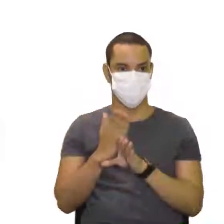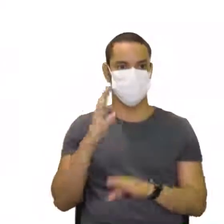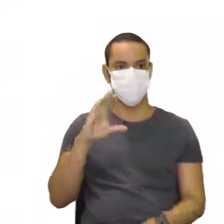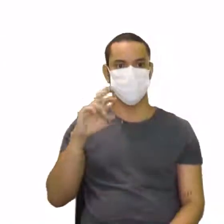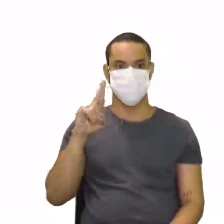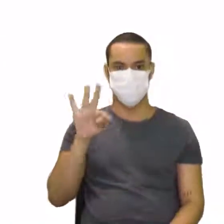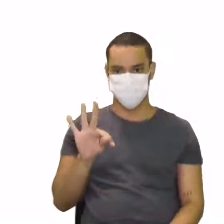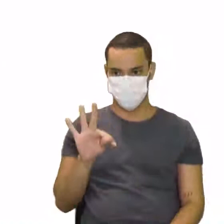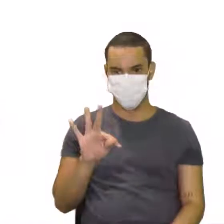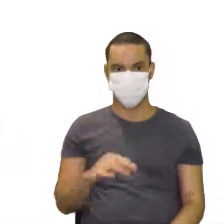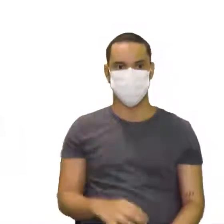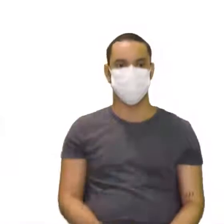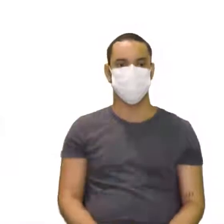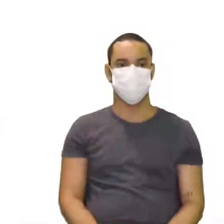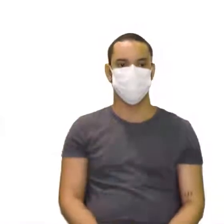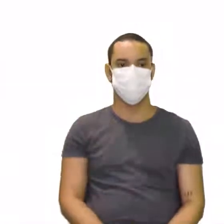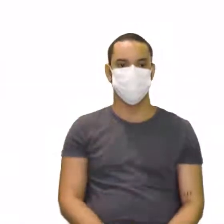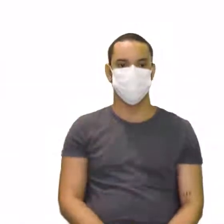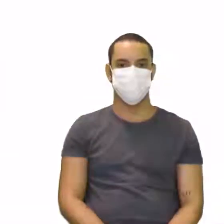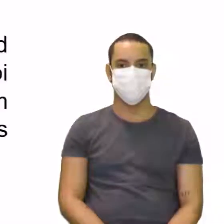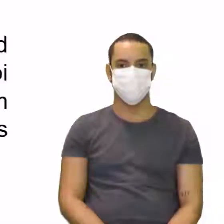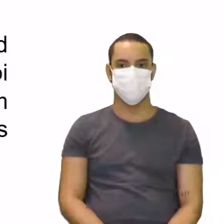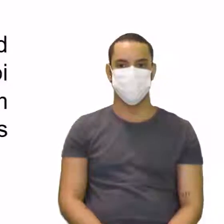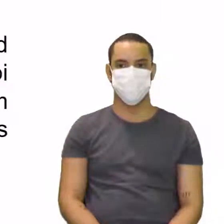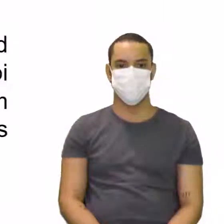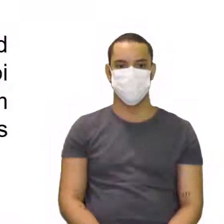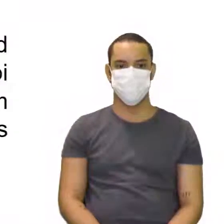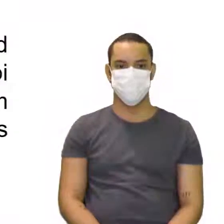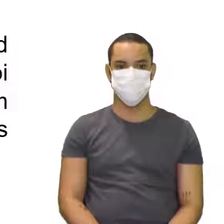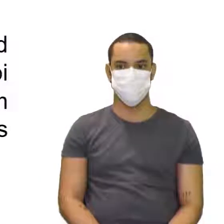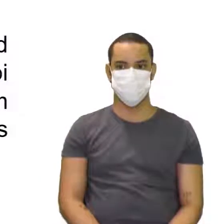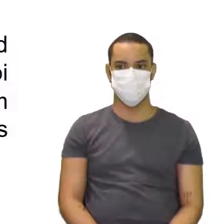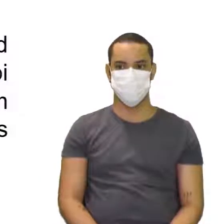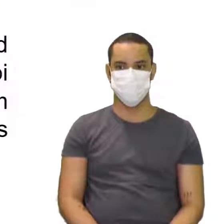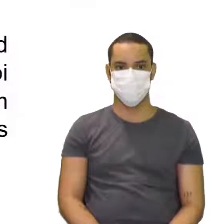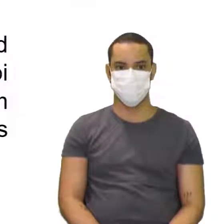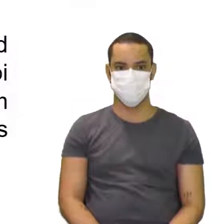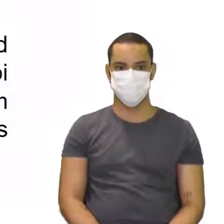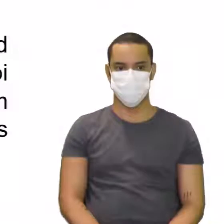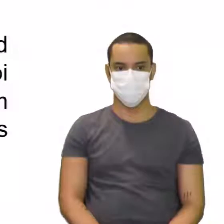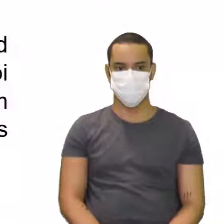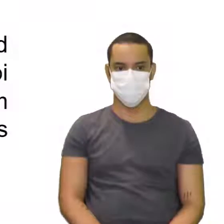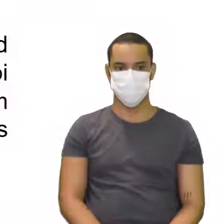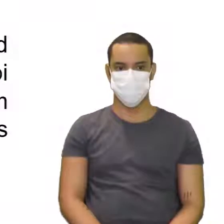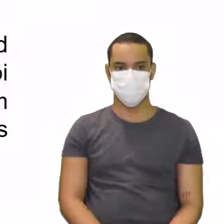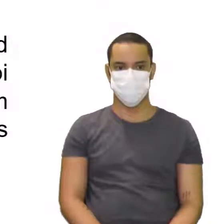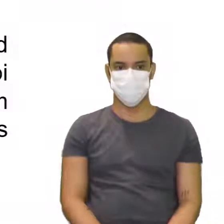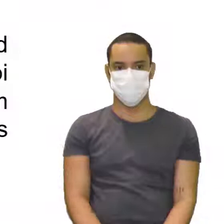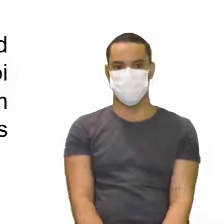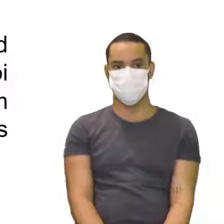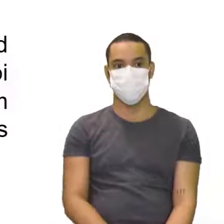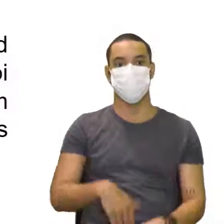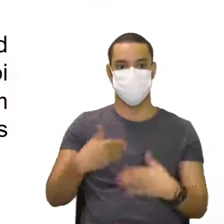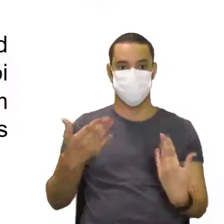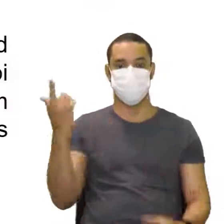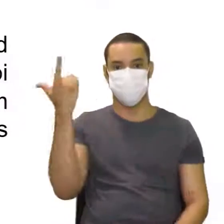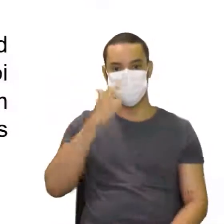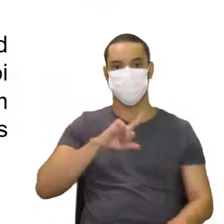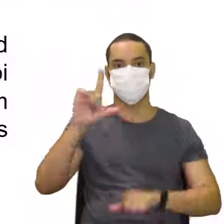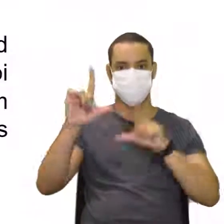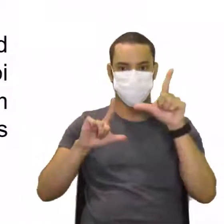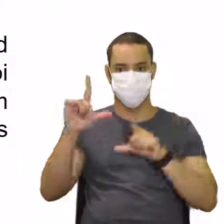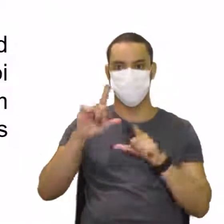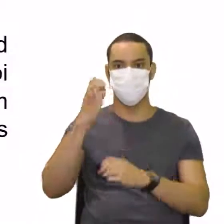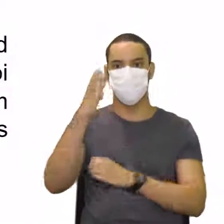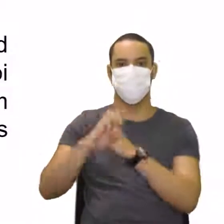de raios catódicos aqui, ok? Bom, olha só, ao atingir a tela, composta por um material sensível à luz, os